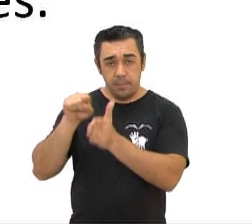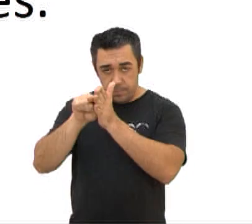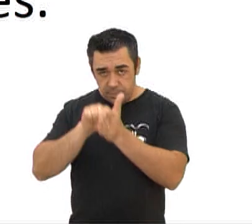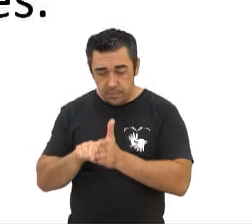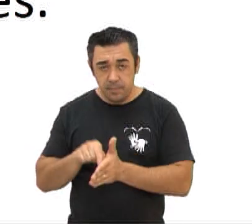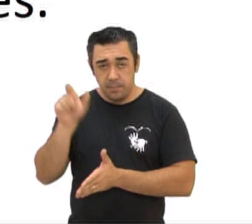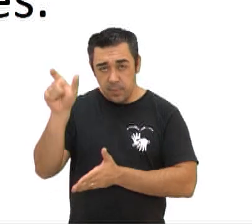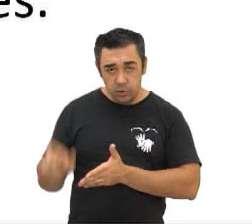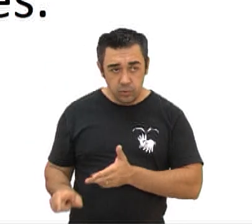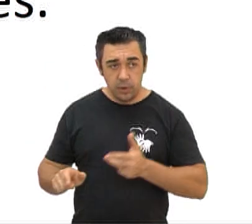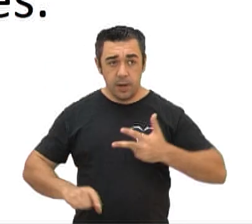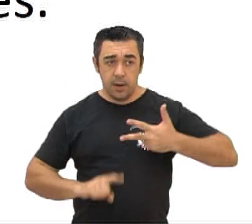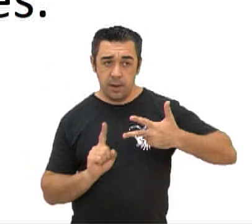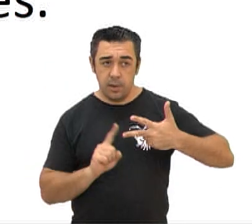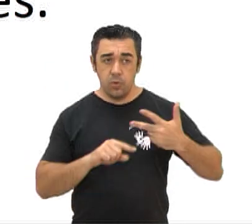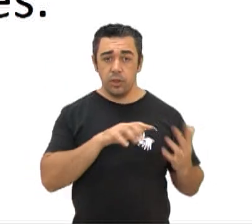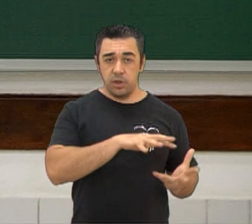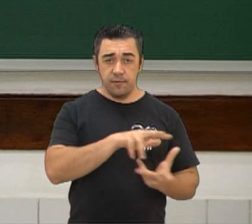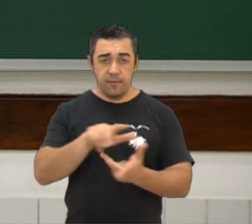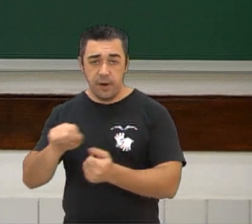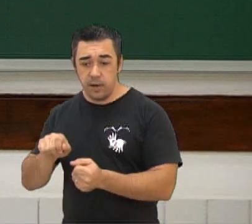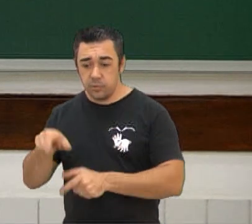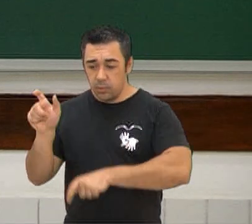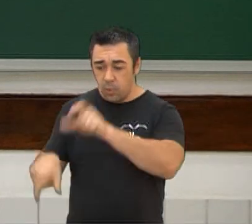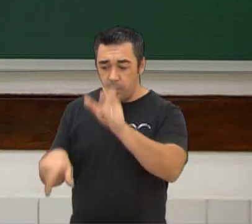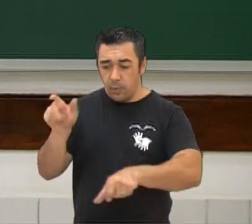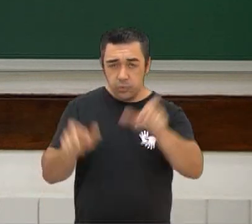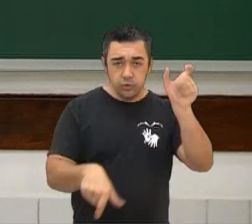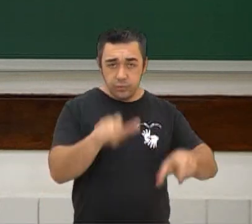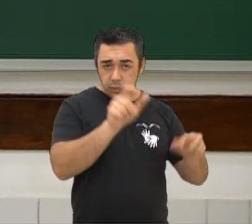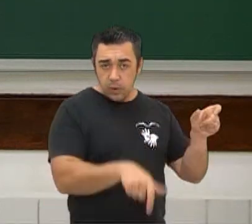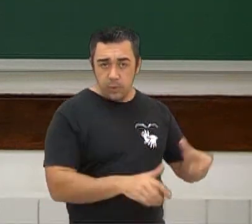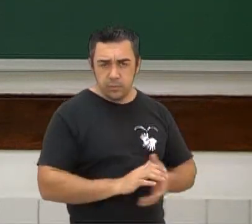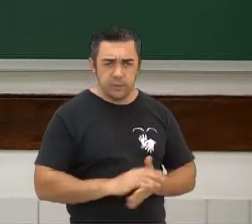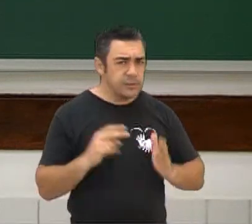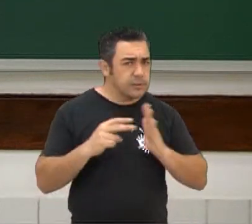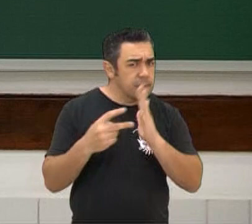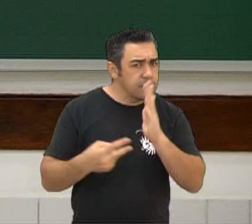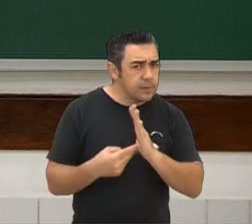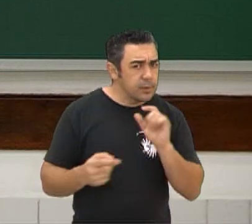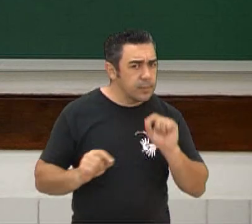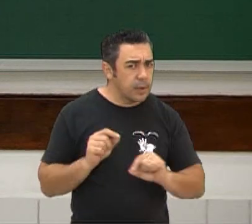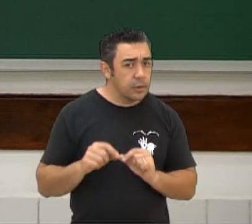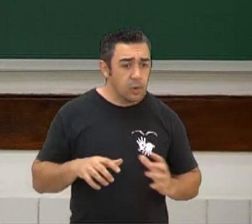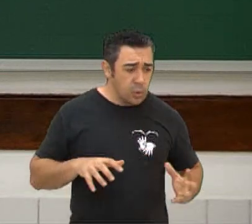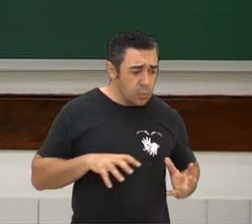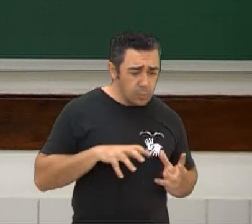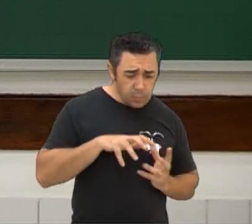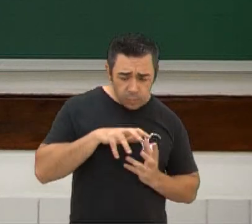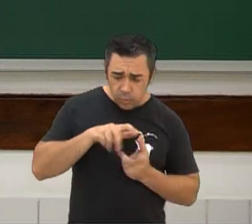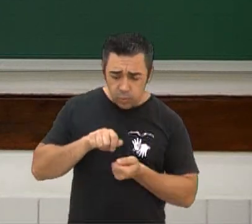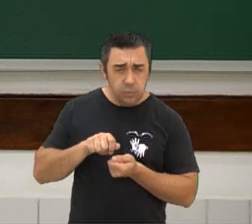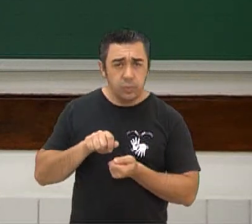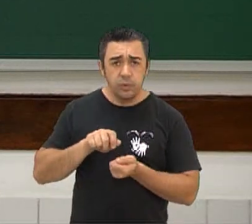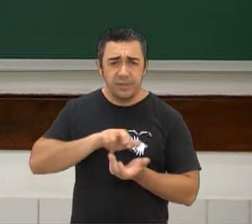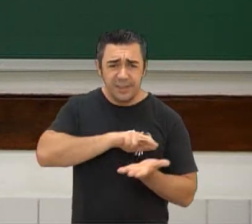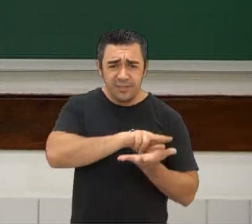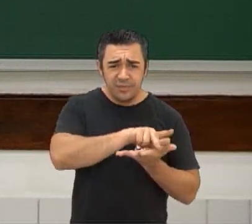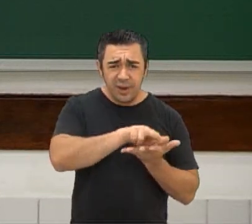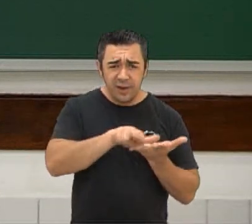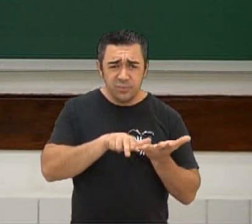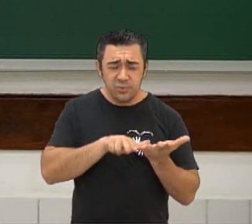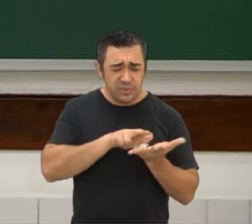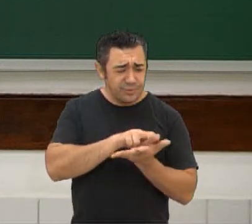é composto de individuais. O que isso significa? O mundo é muito diverso, tem